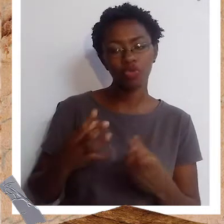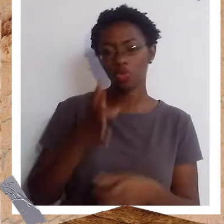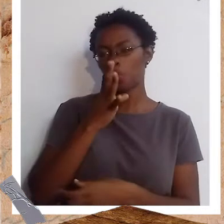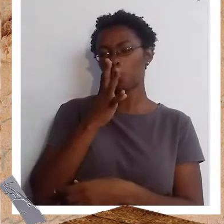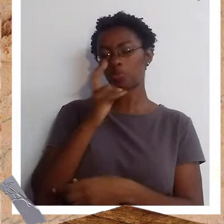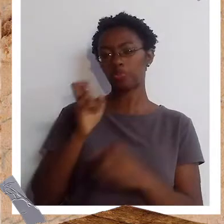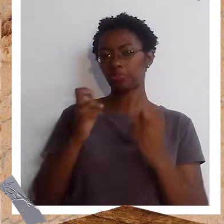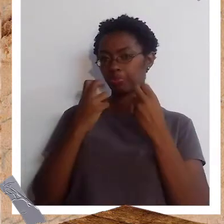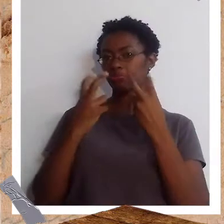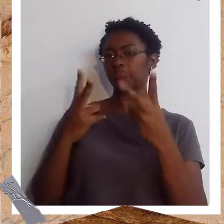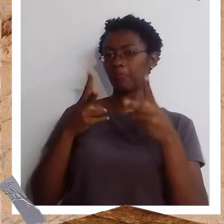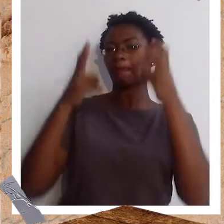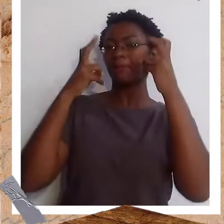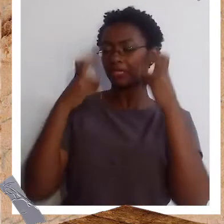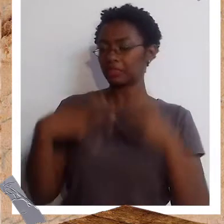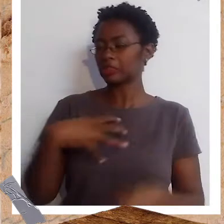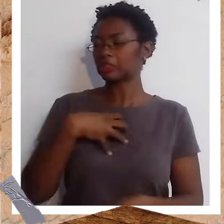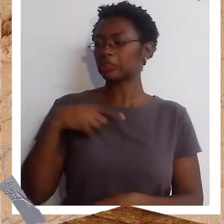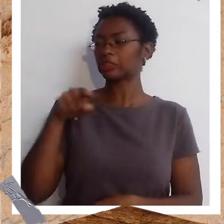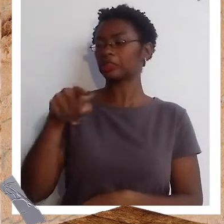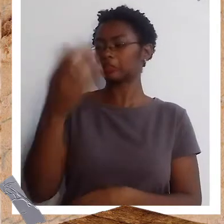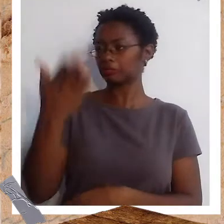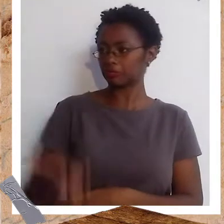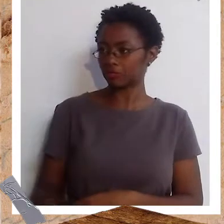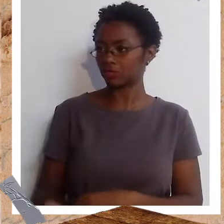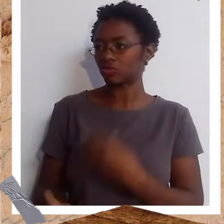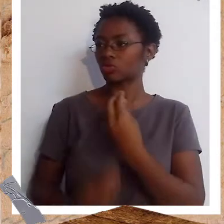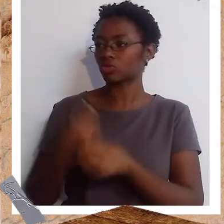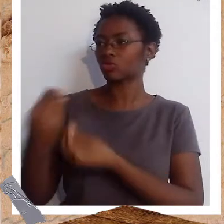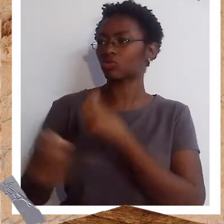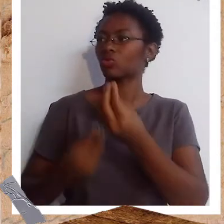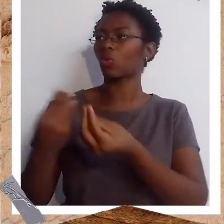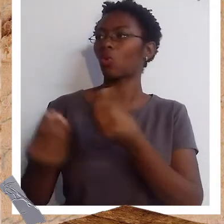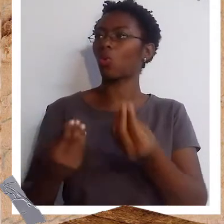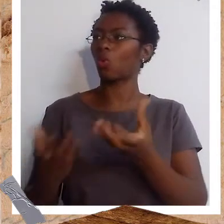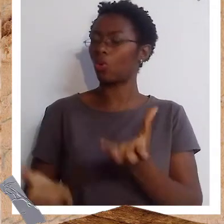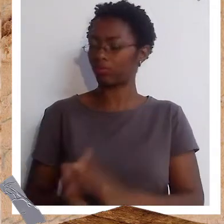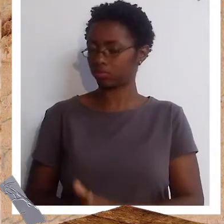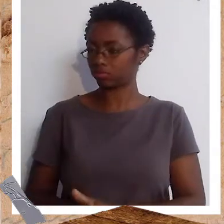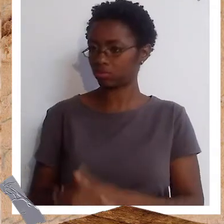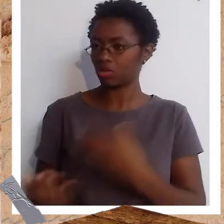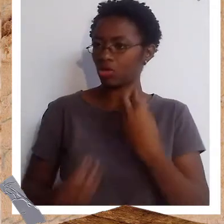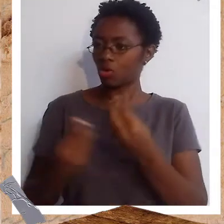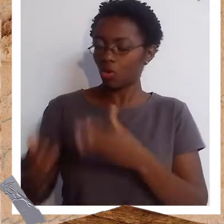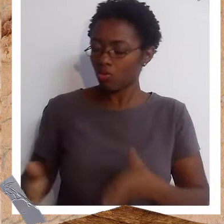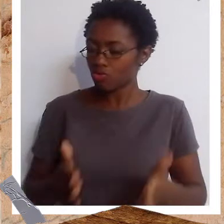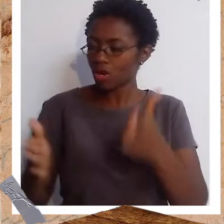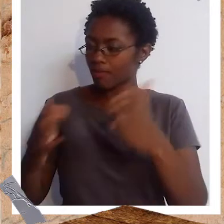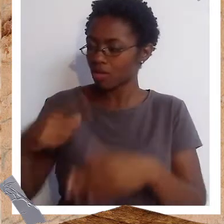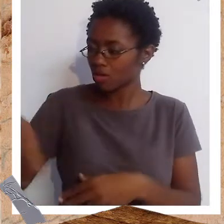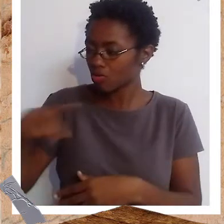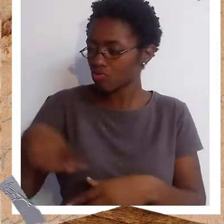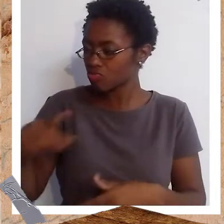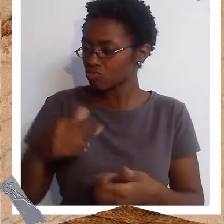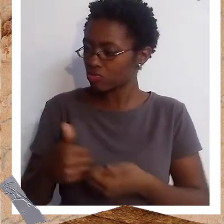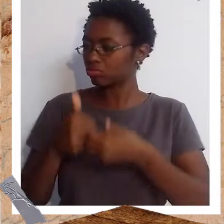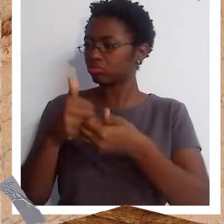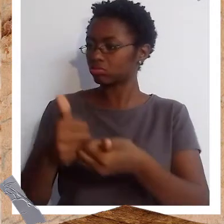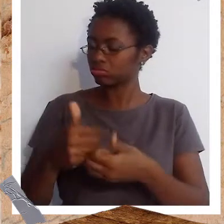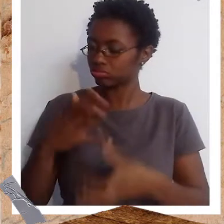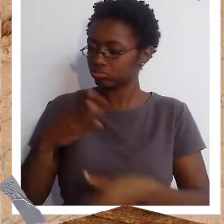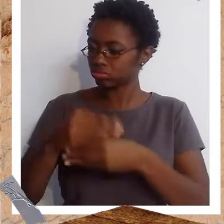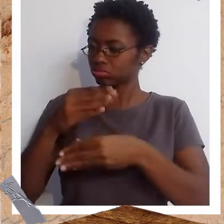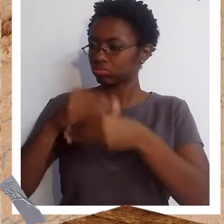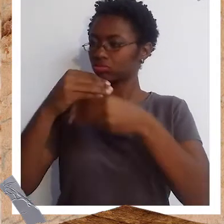observando isso, né? O que vocês estão seguindo ali como caminho nessa